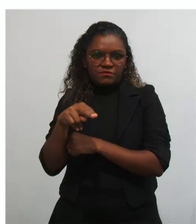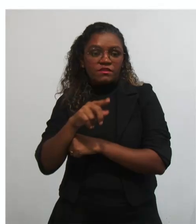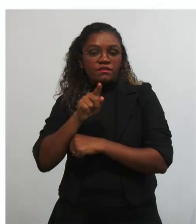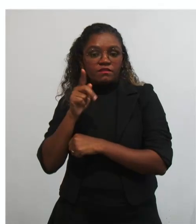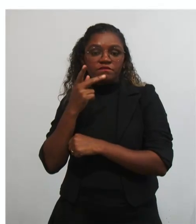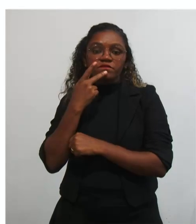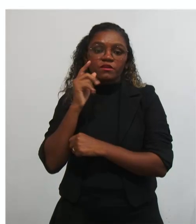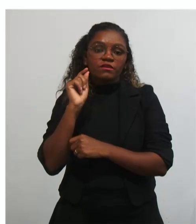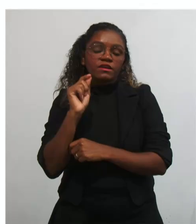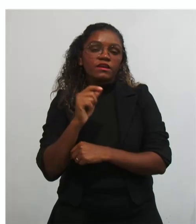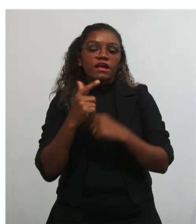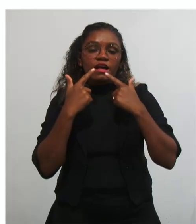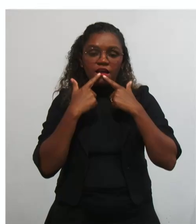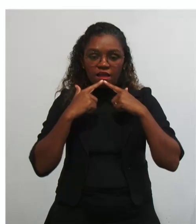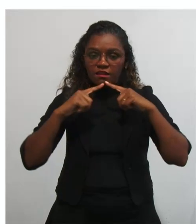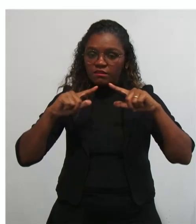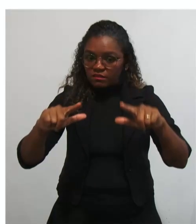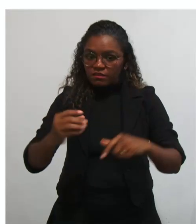comunicação verbal